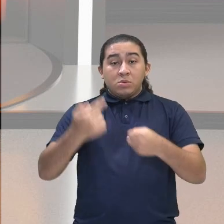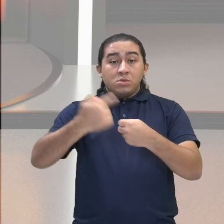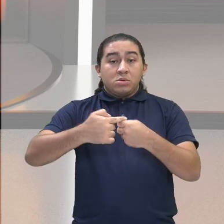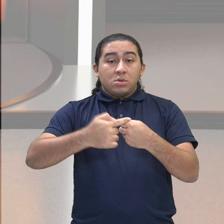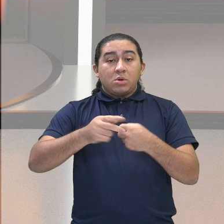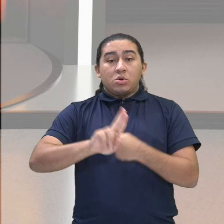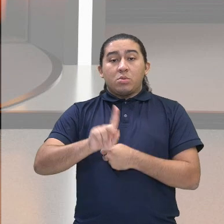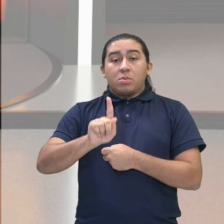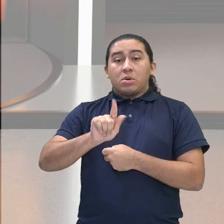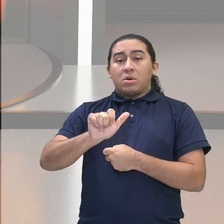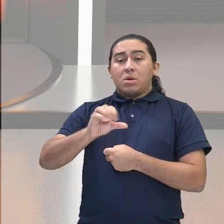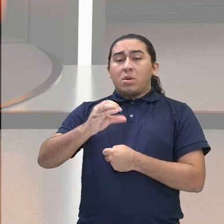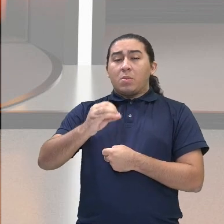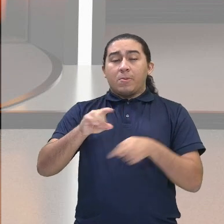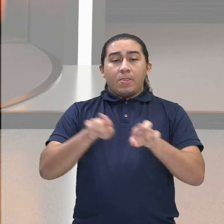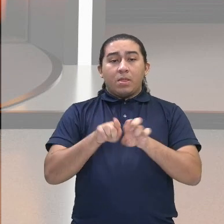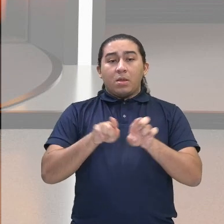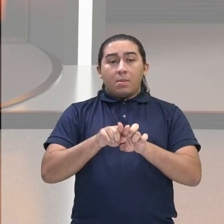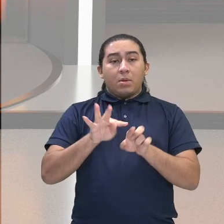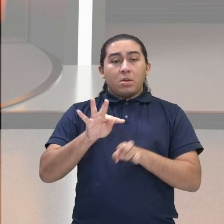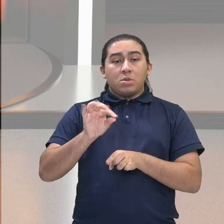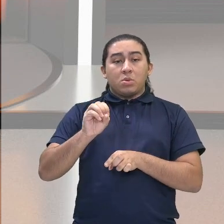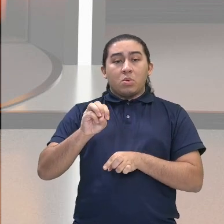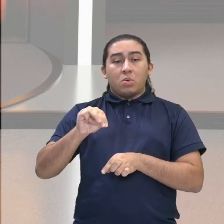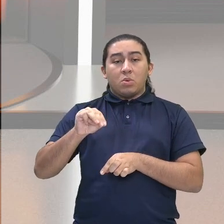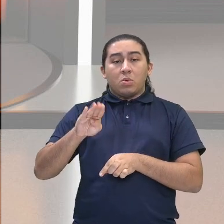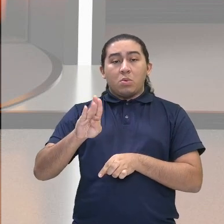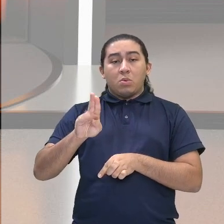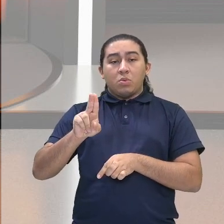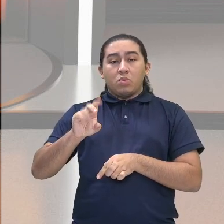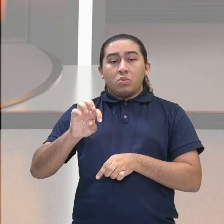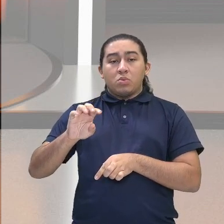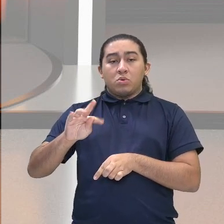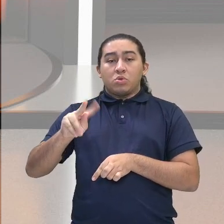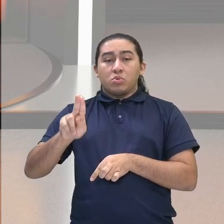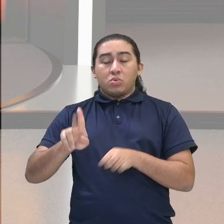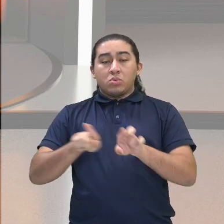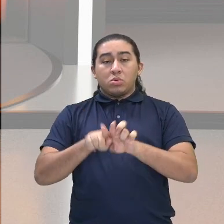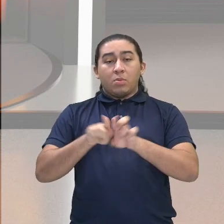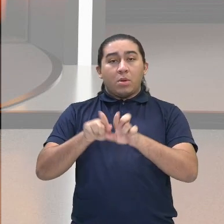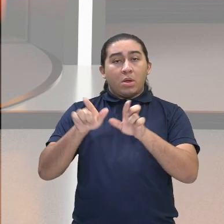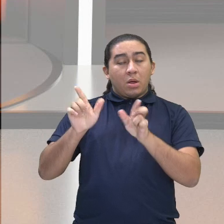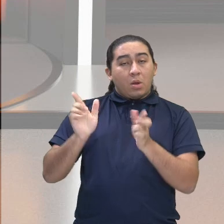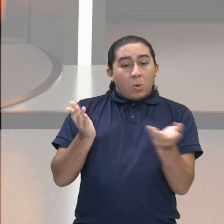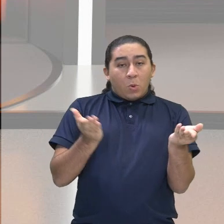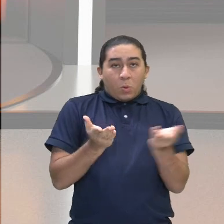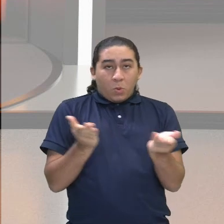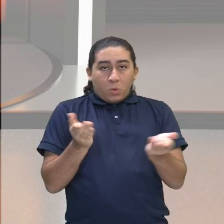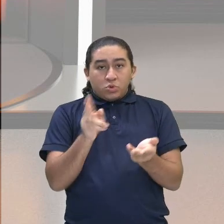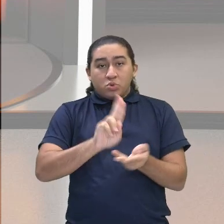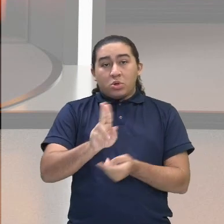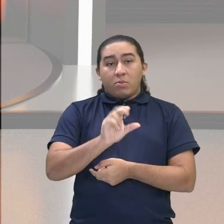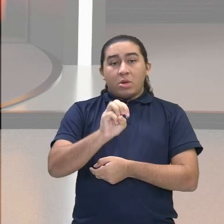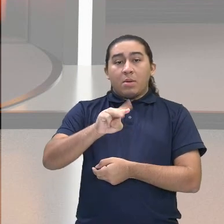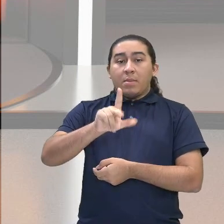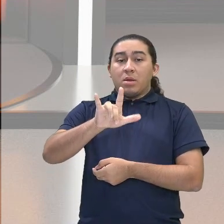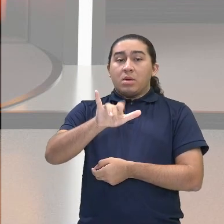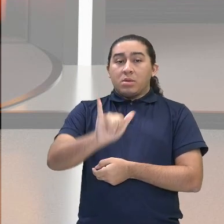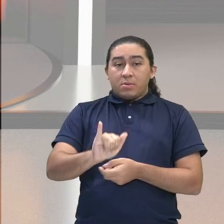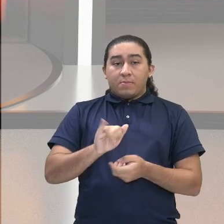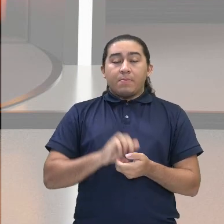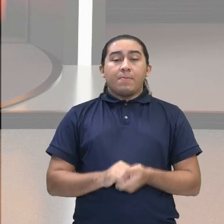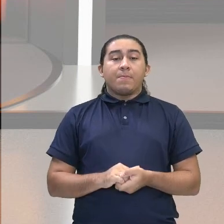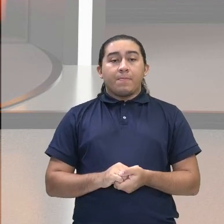Gao e Tombouctou, no atual Mali. E aqui na sequência nós temos um mapa que vai trazer para a gente